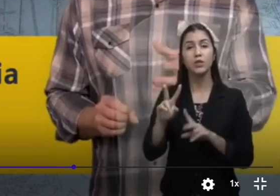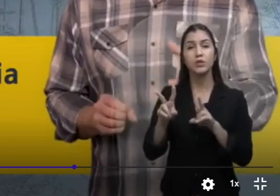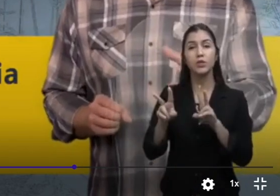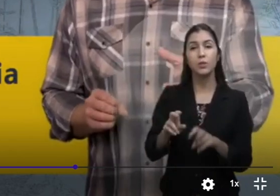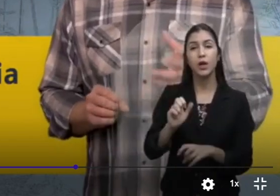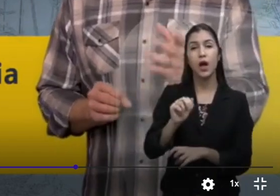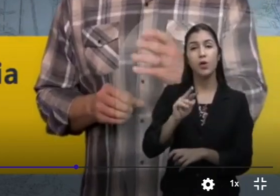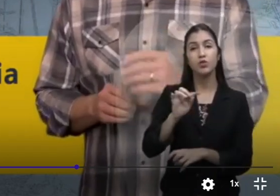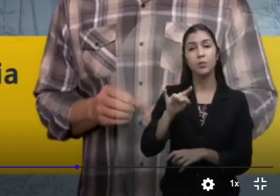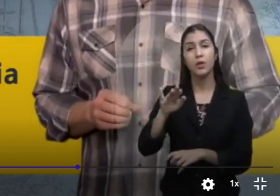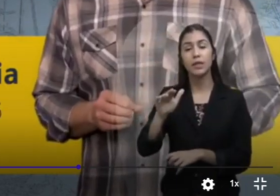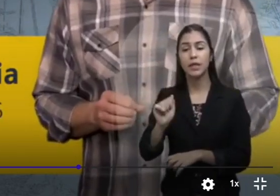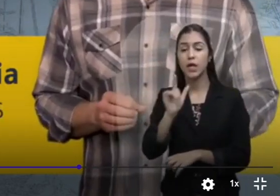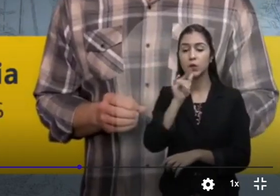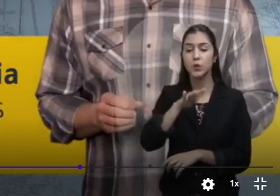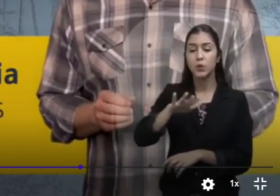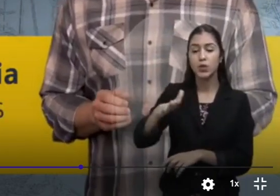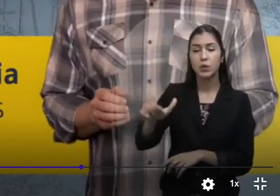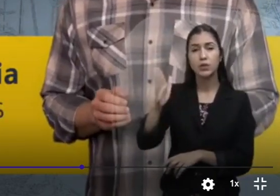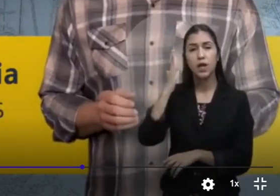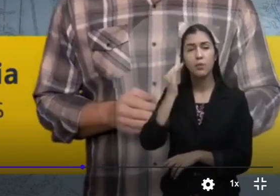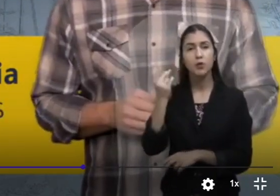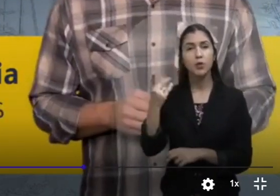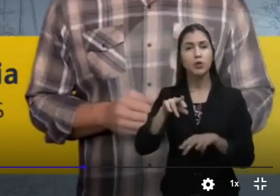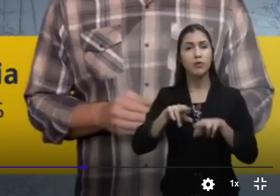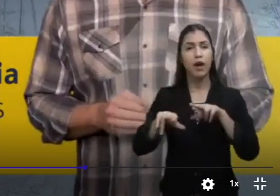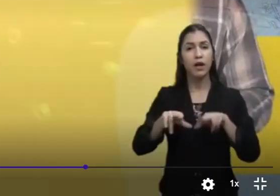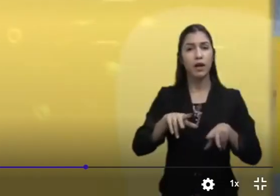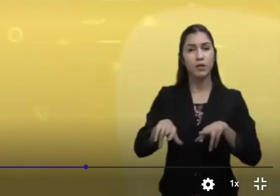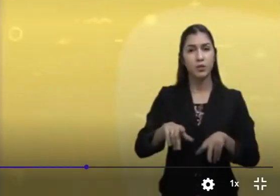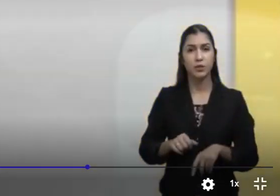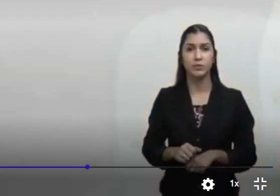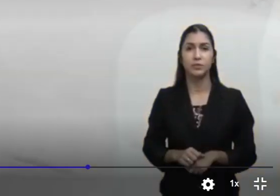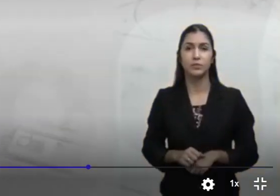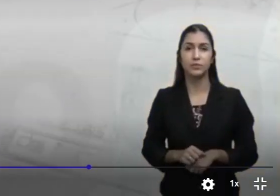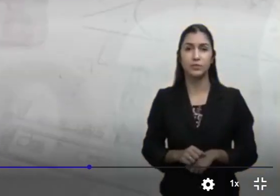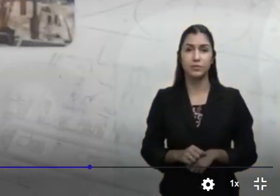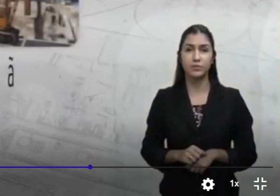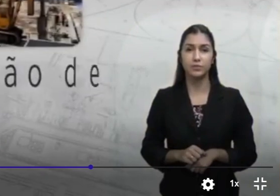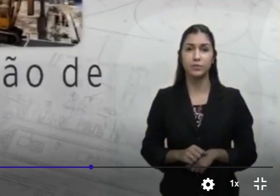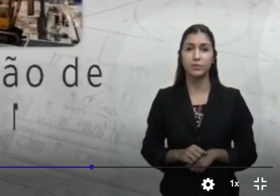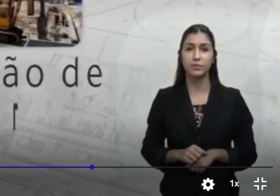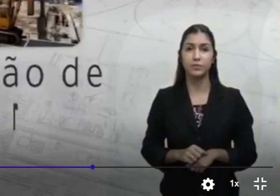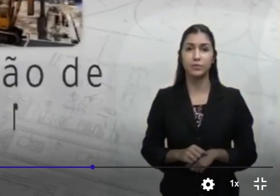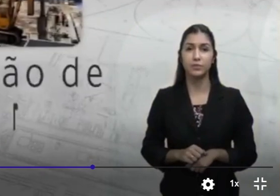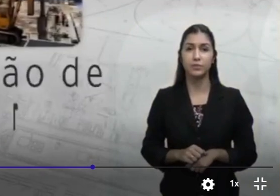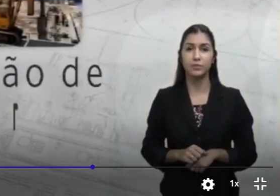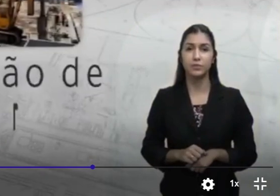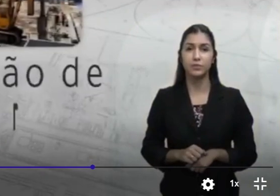altimetria dos rios, definindo as suas variações de níveis. Por fim, na